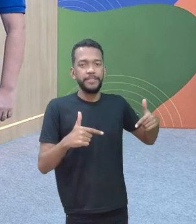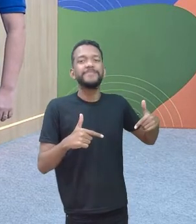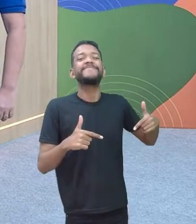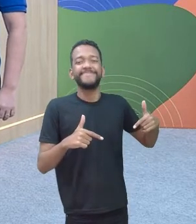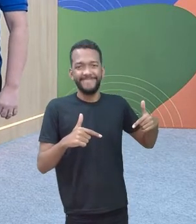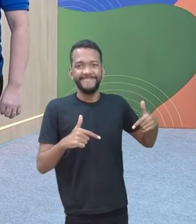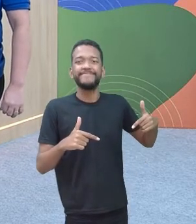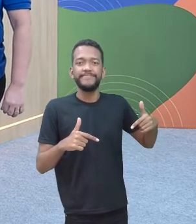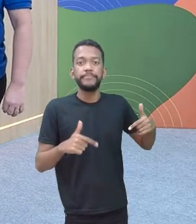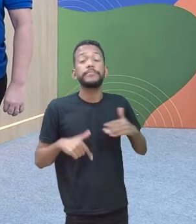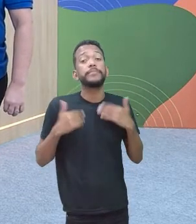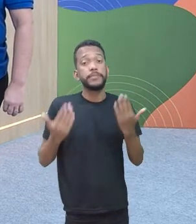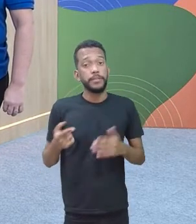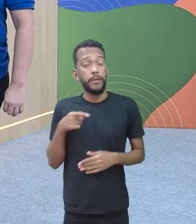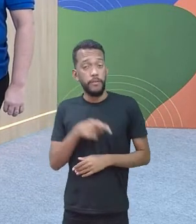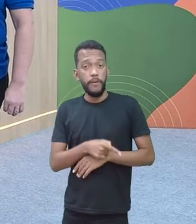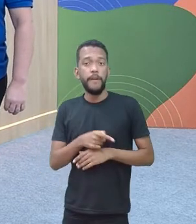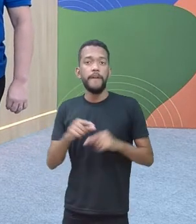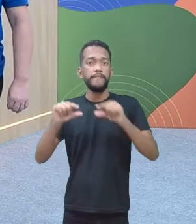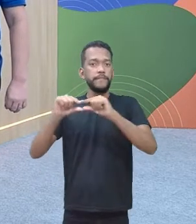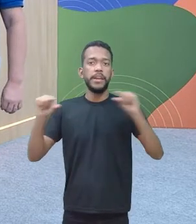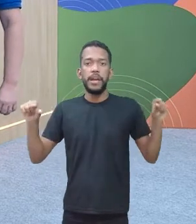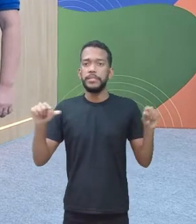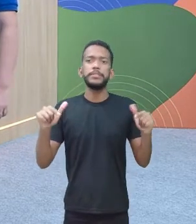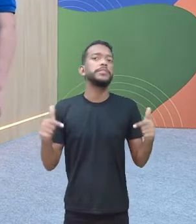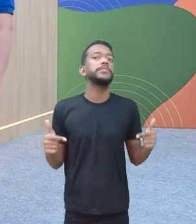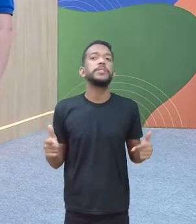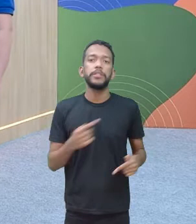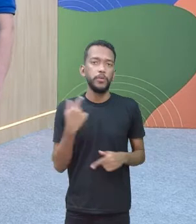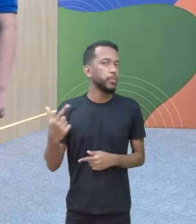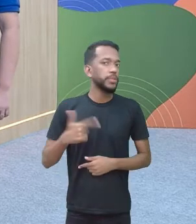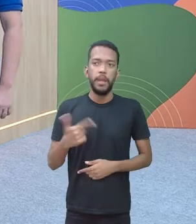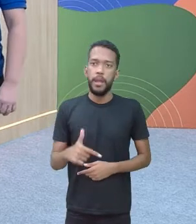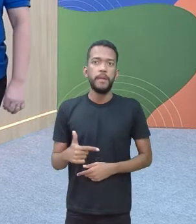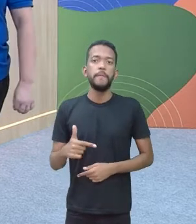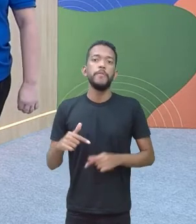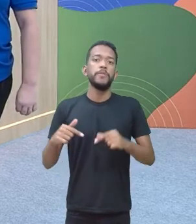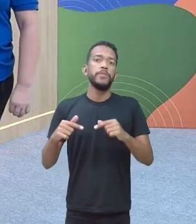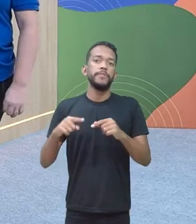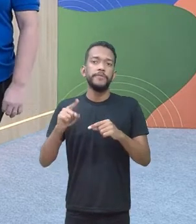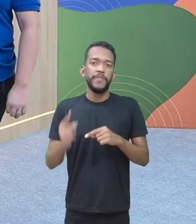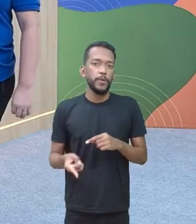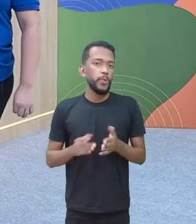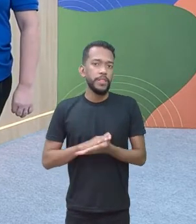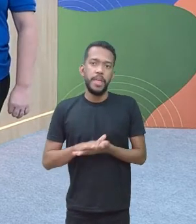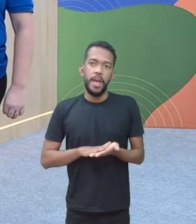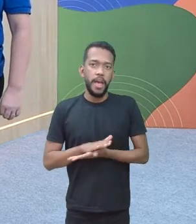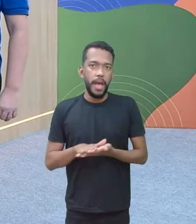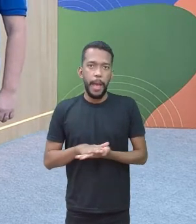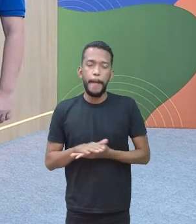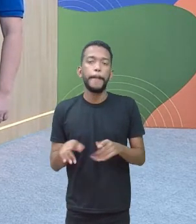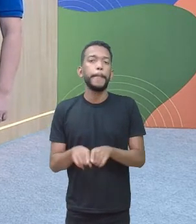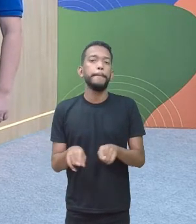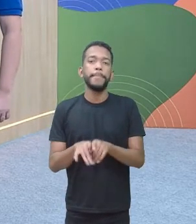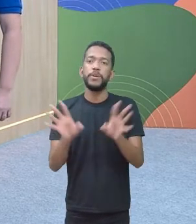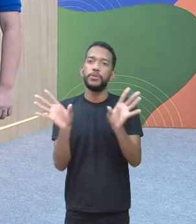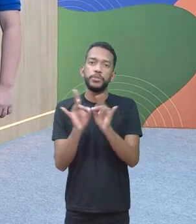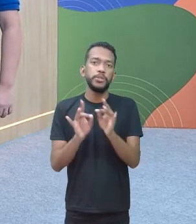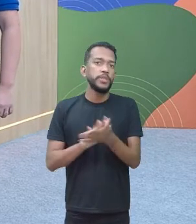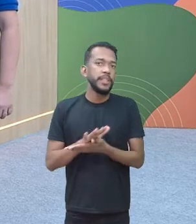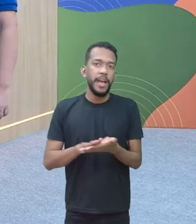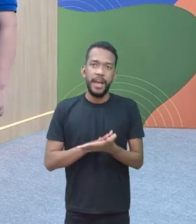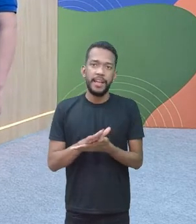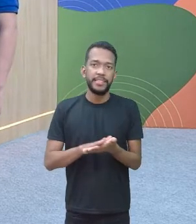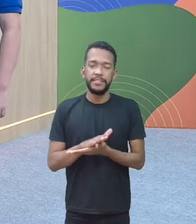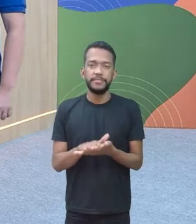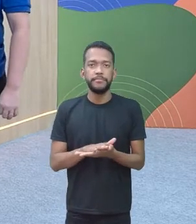Então, nessa frase, nós não temos vírgula, nós não temos nenhuma conjunção. Nós